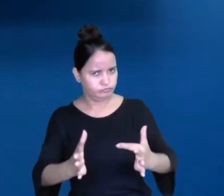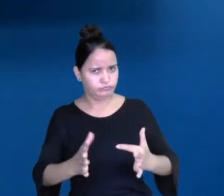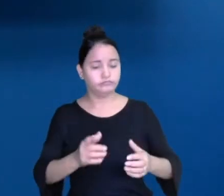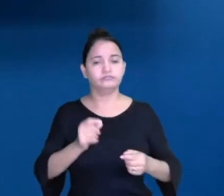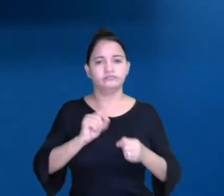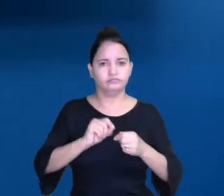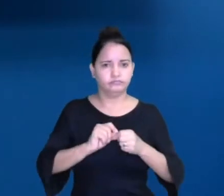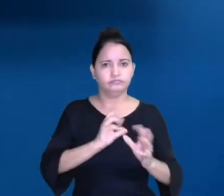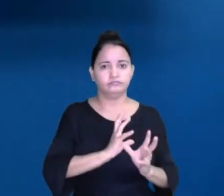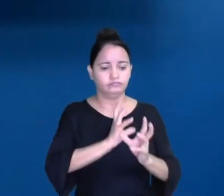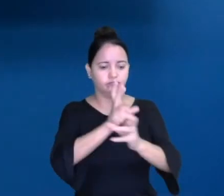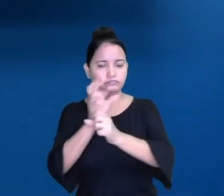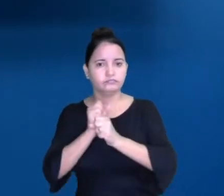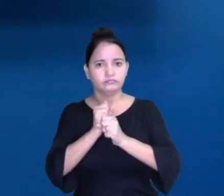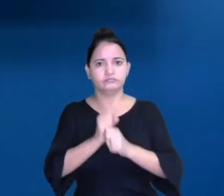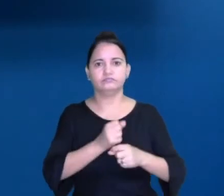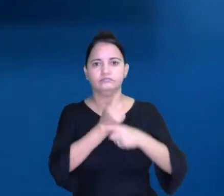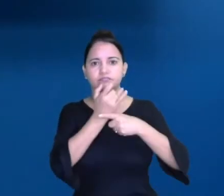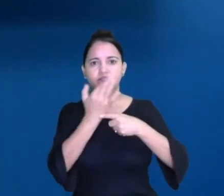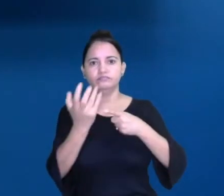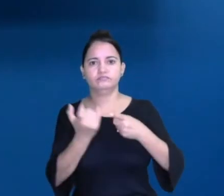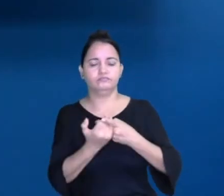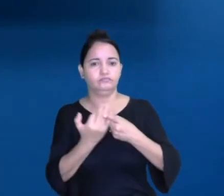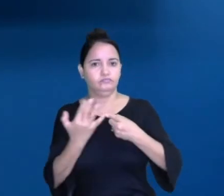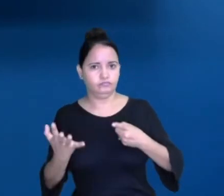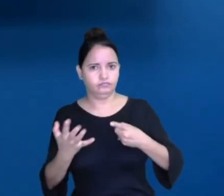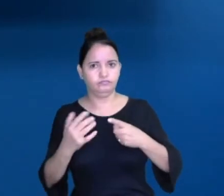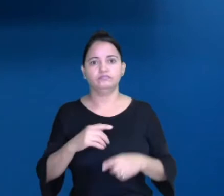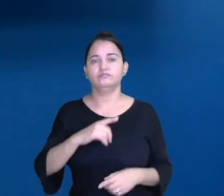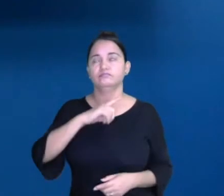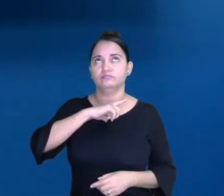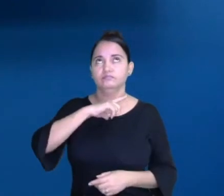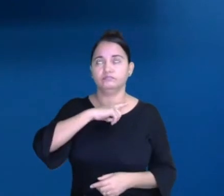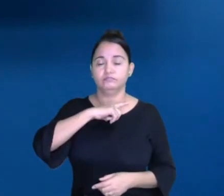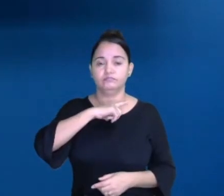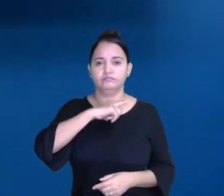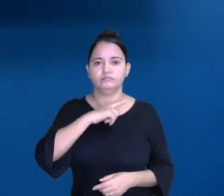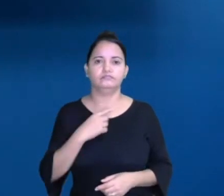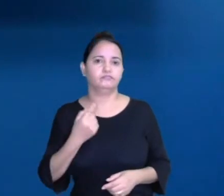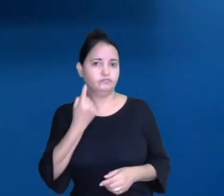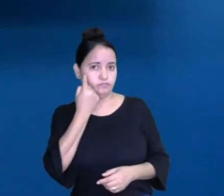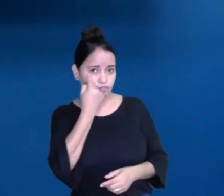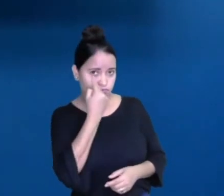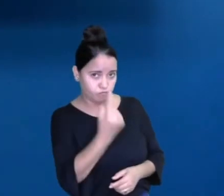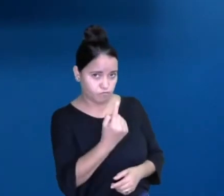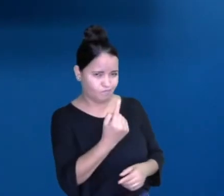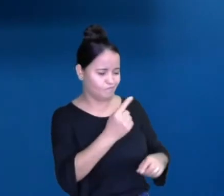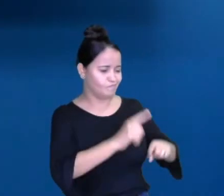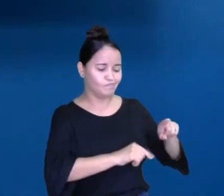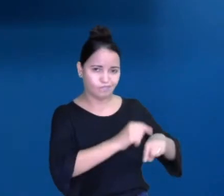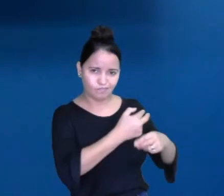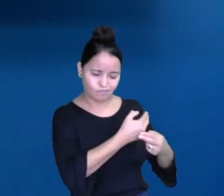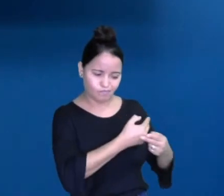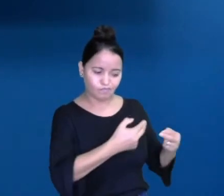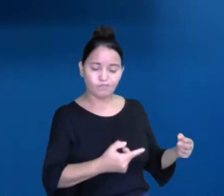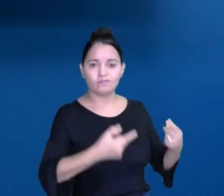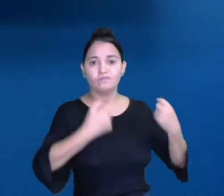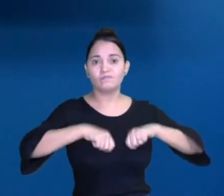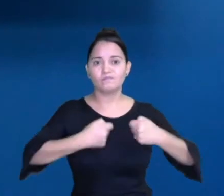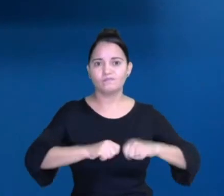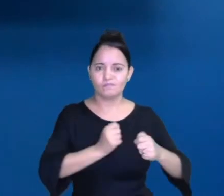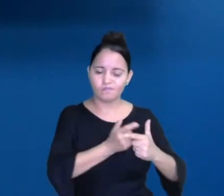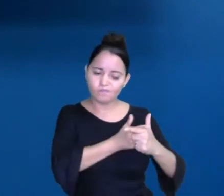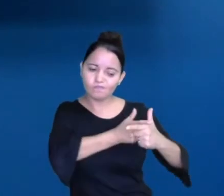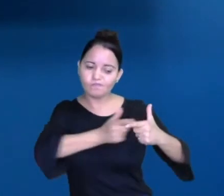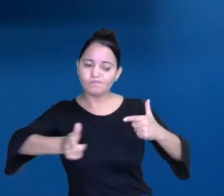com frações, tá? Toda vez que eu tiver um objeto que eu preciso fracionar, que eu preciso